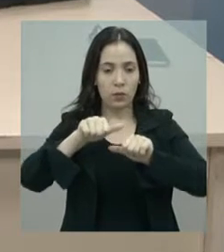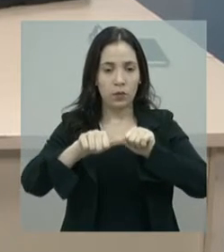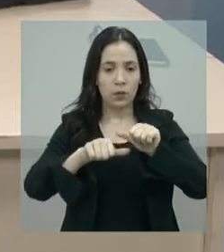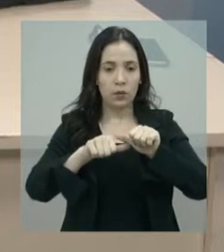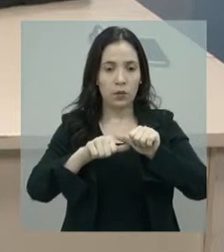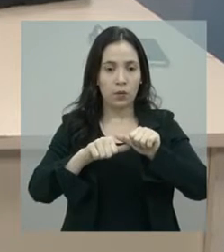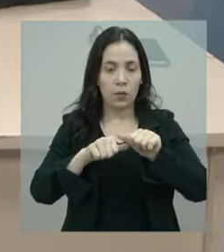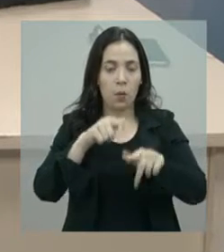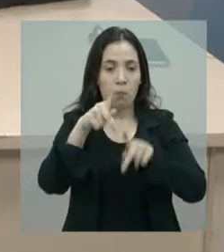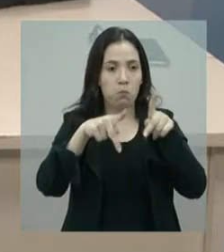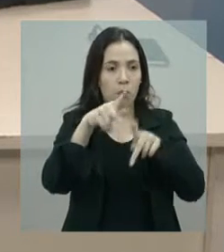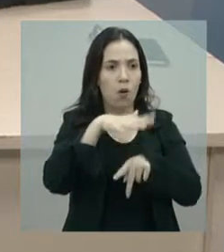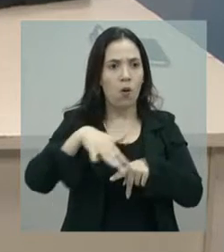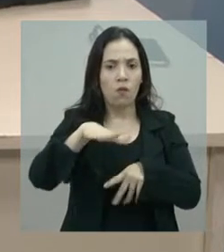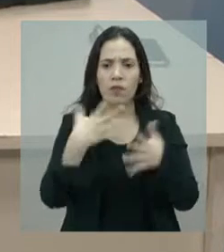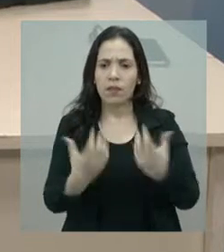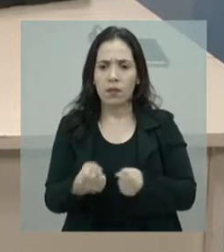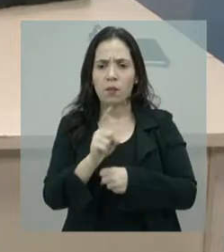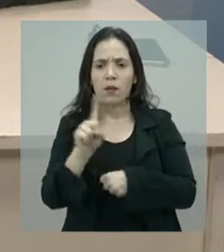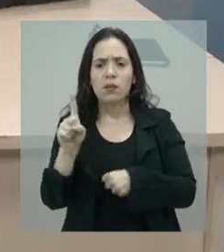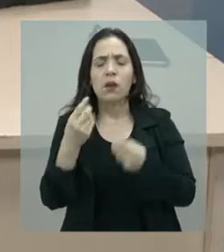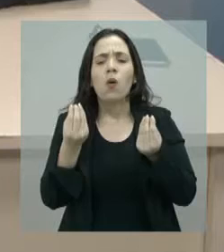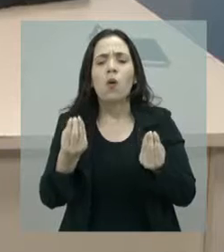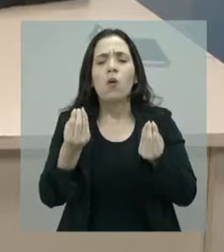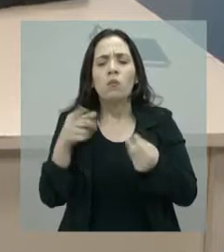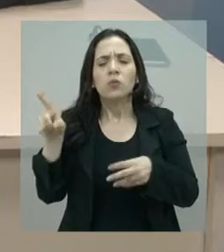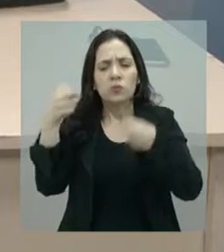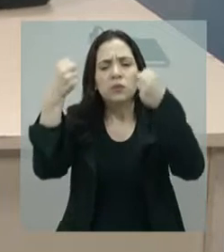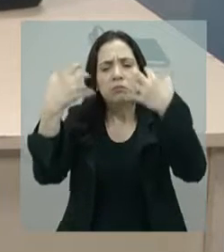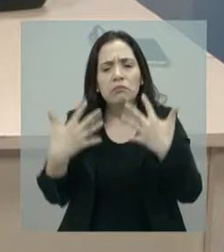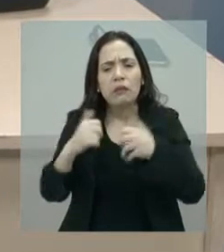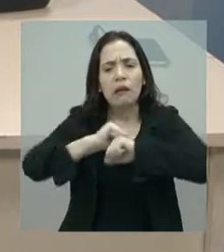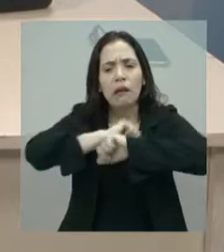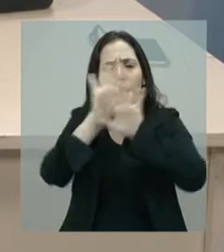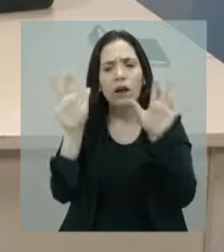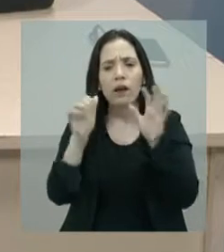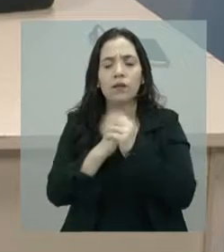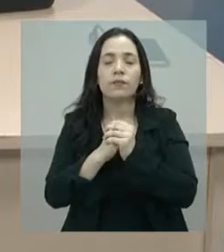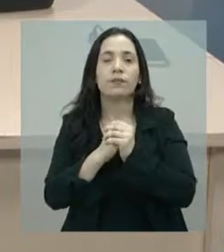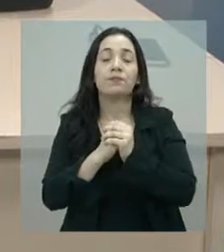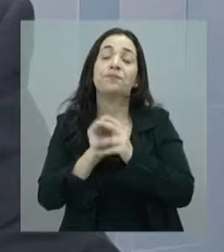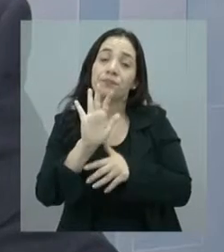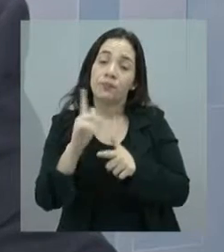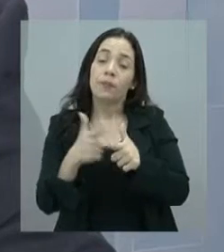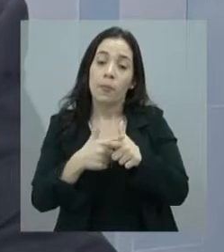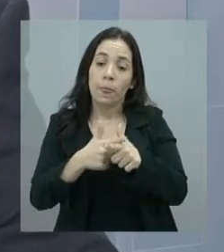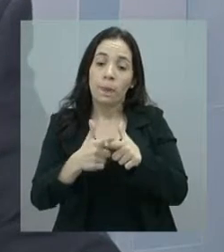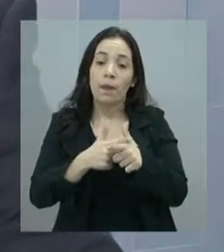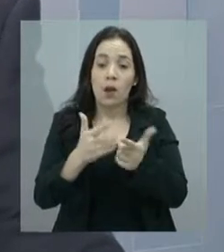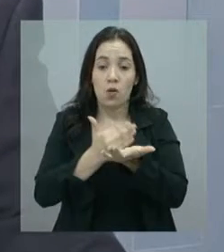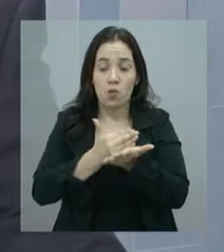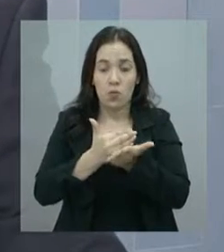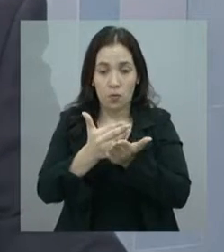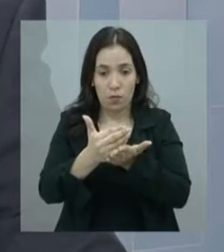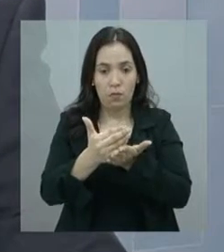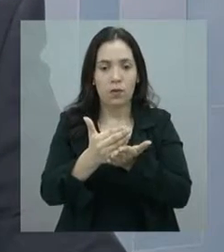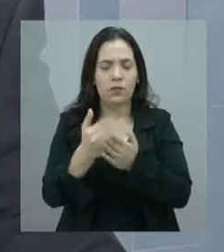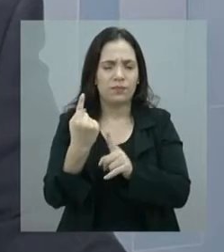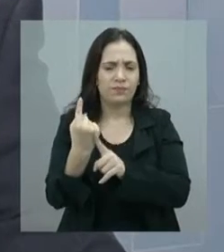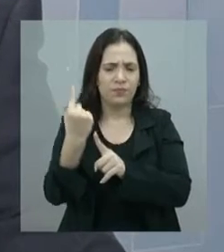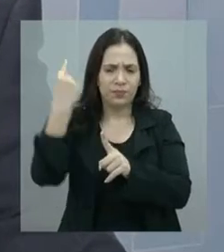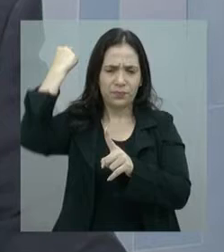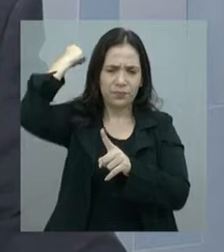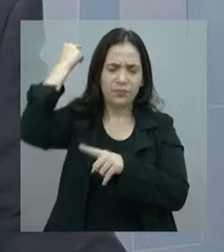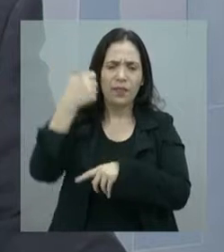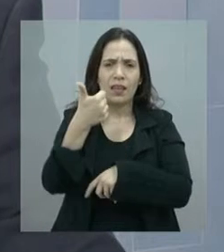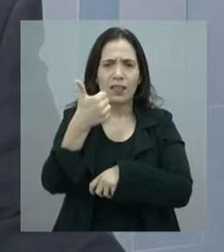da população. É verdade isso, deputado? Explica pra gente como é que é isso aí. É verdade. Na verdade, esse problema começou há muitos anos atrás,